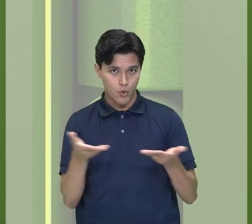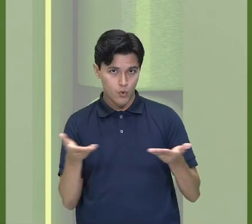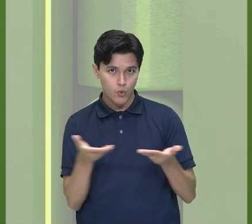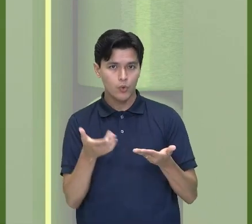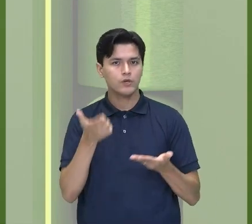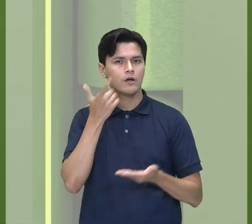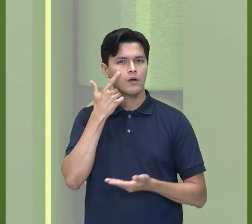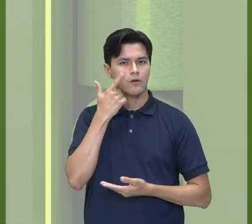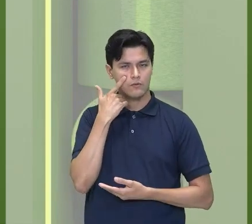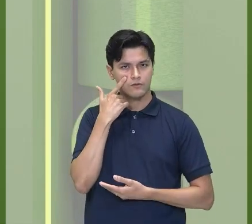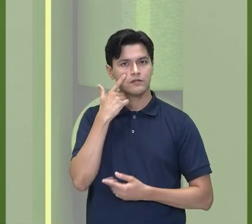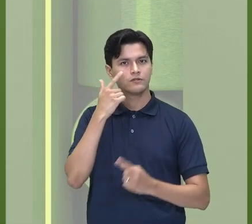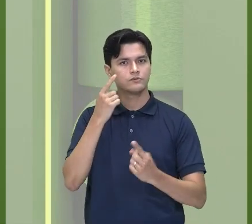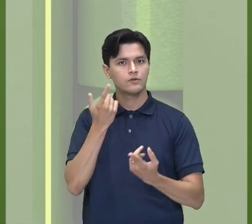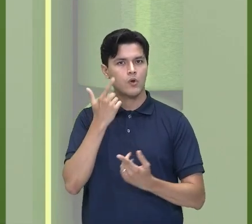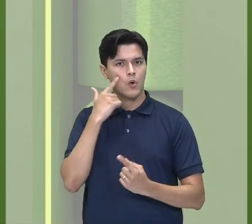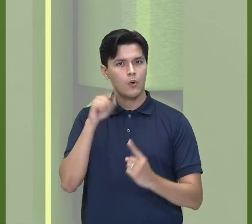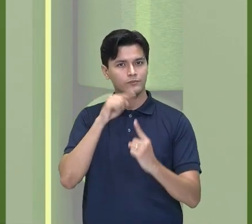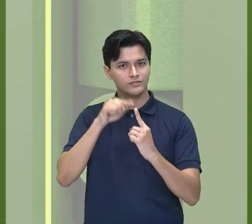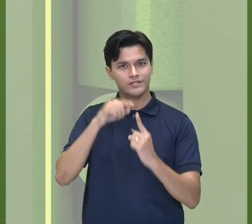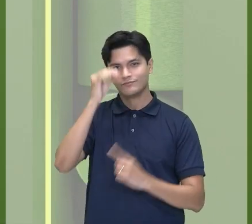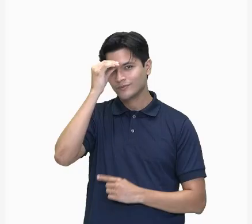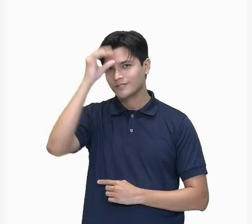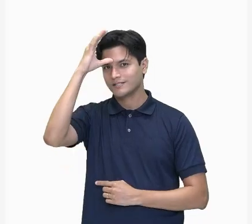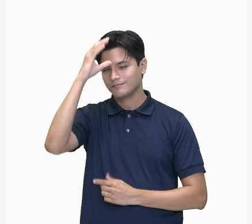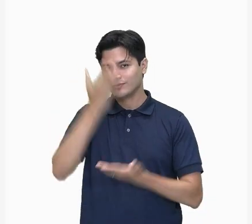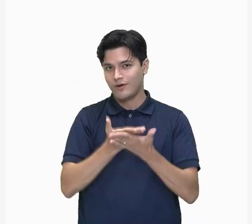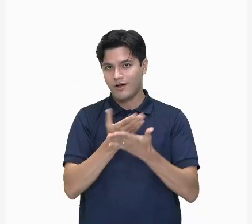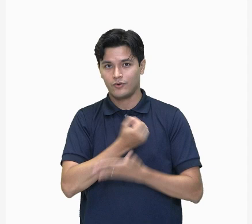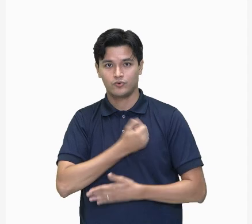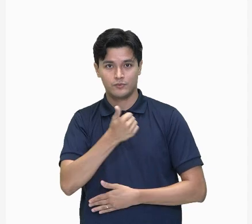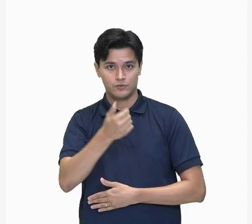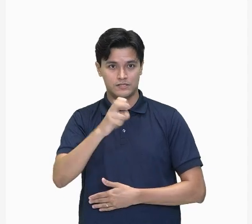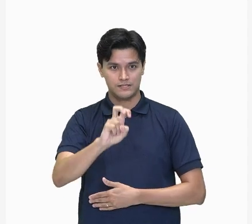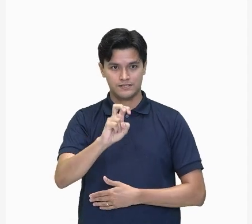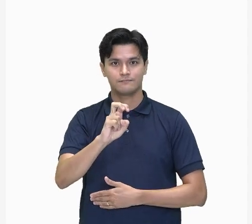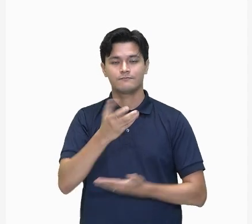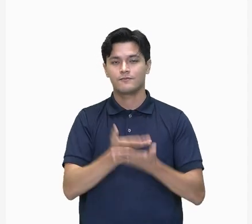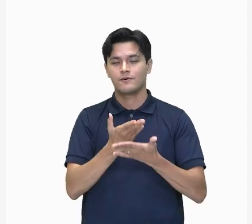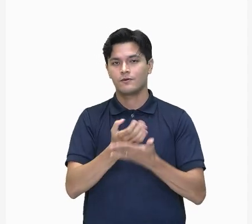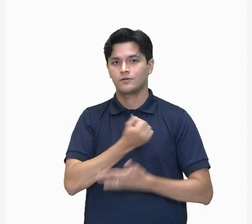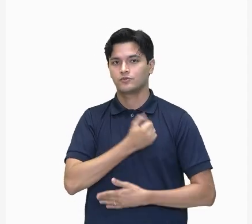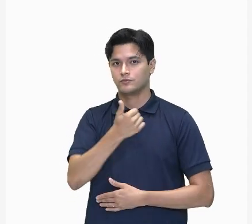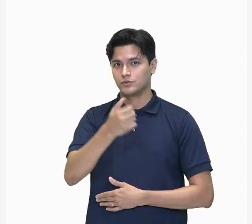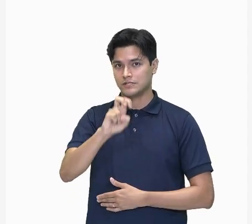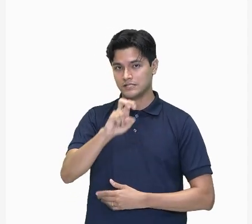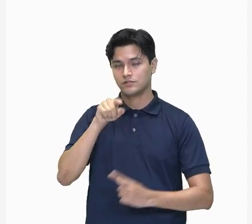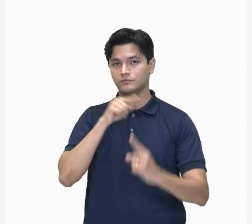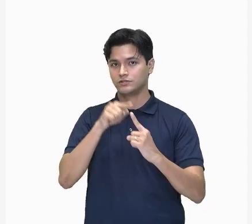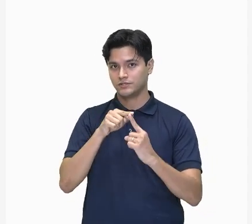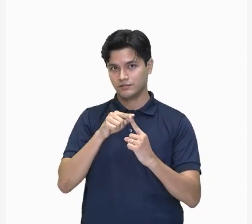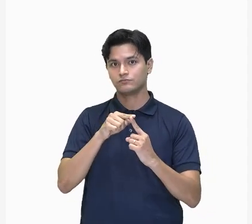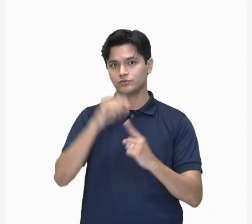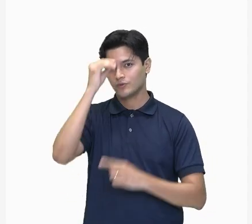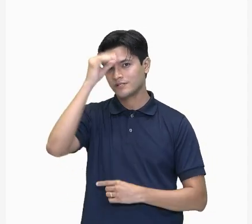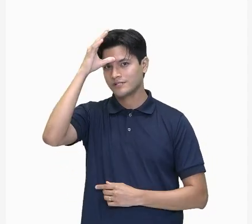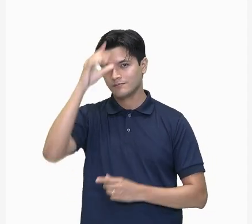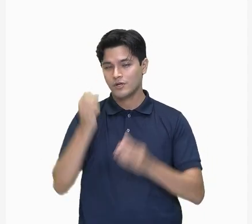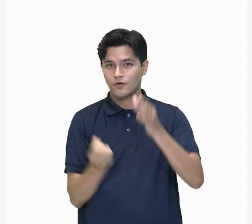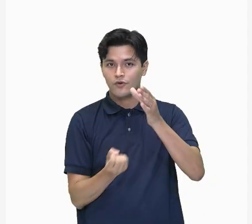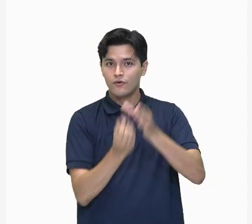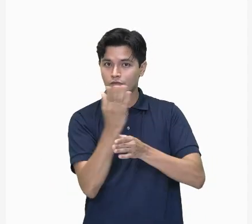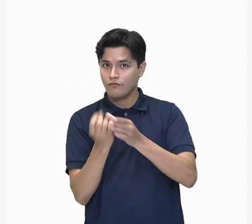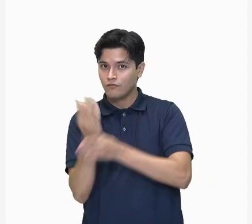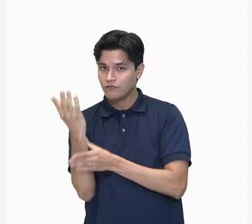de conhecimento da nossa aula de número 15. Na nossa aula de número 15, o objeto de conhecimento, fontes e